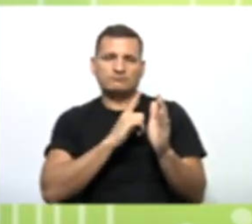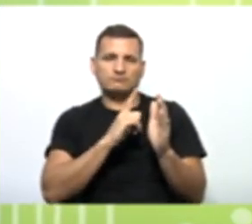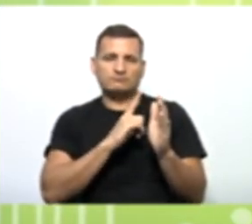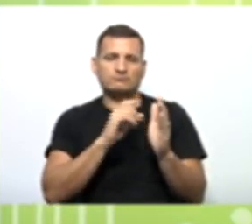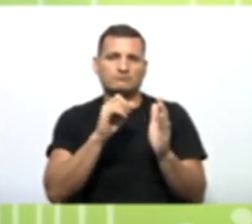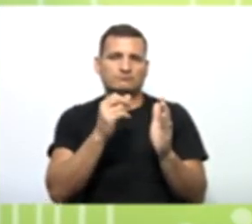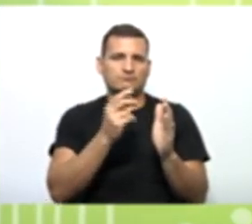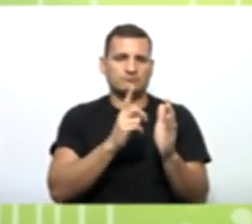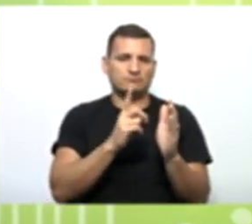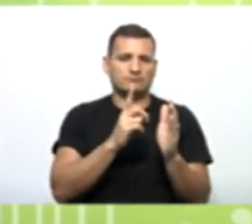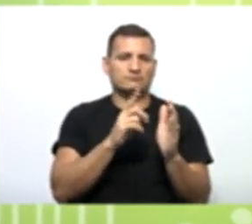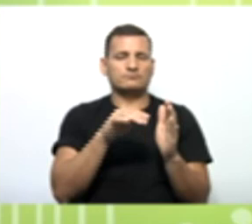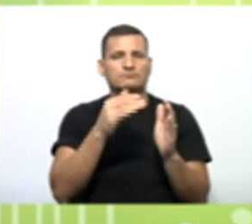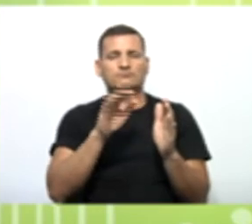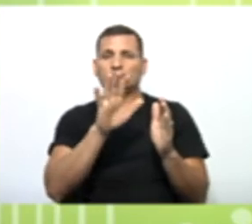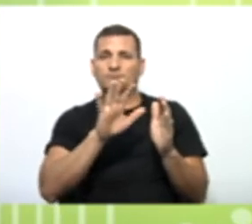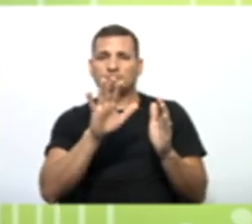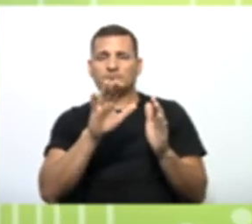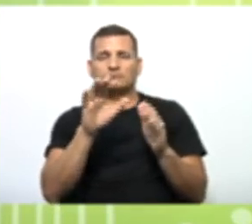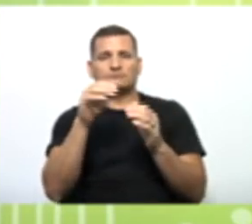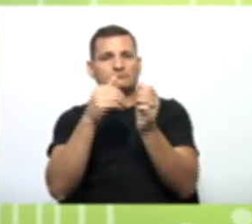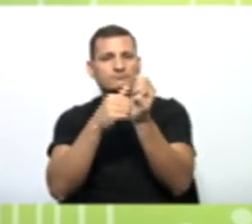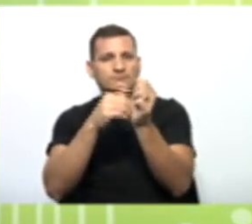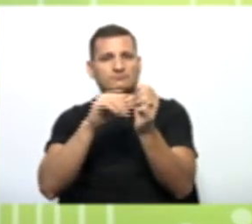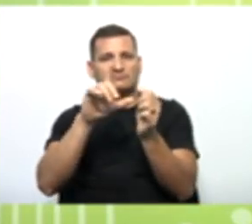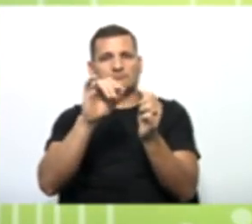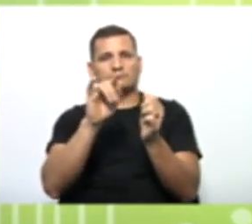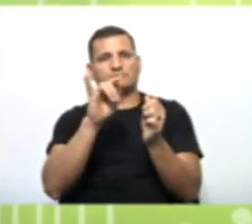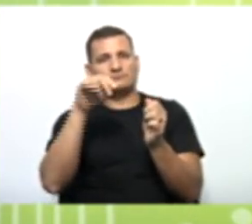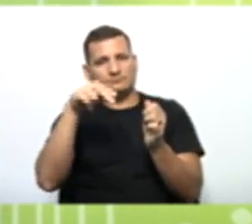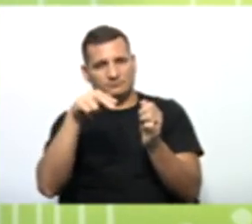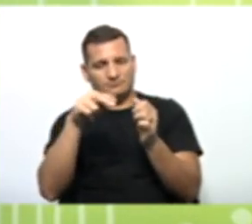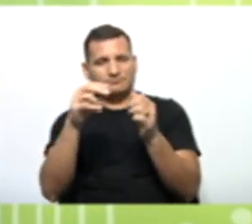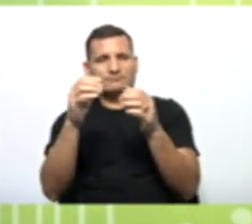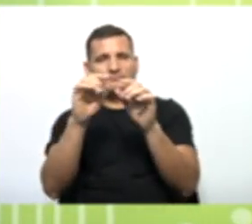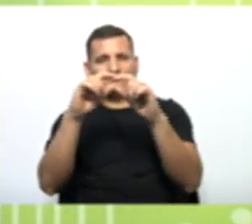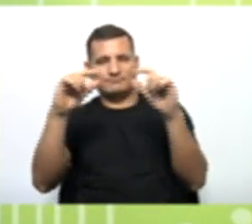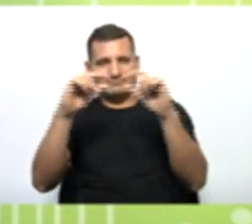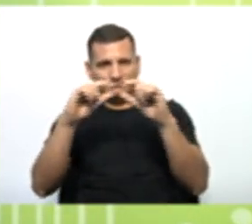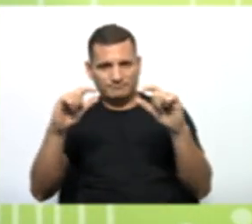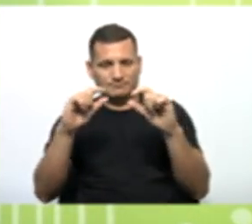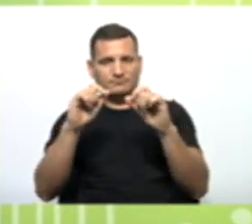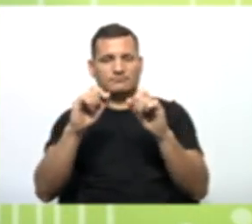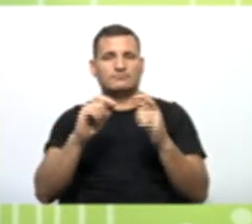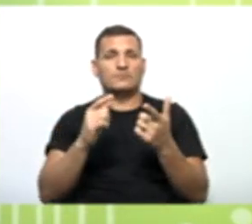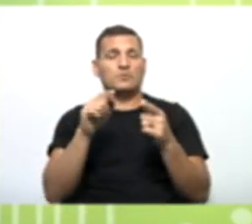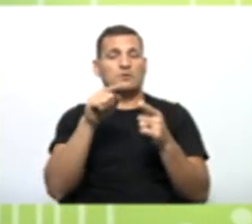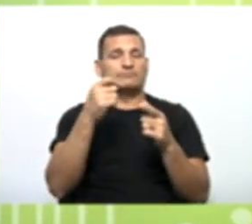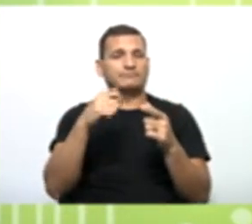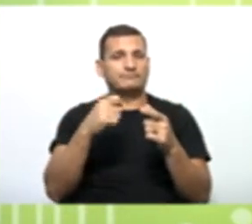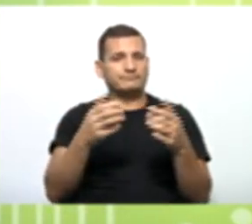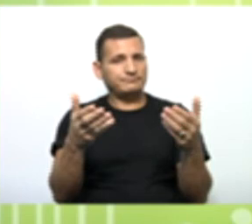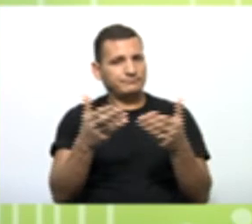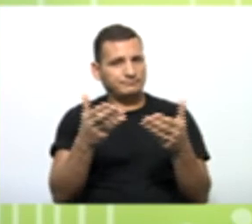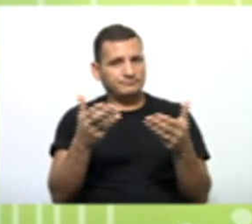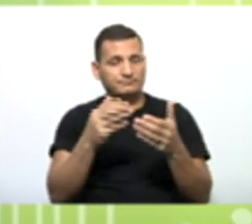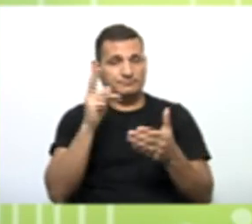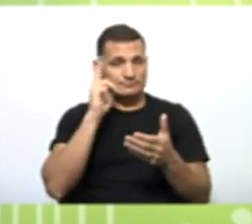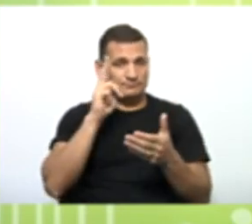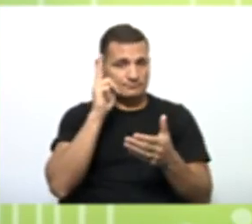não, qual é a área do login, e isso é o que a gente precisa nesse primeiro momento. Lembrando que o